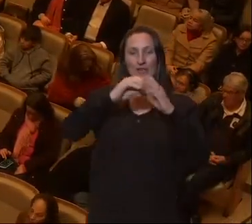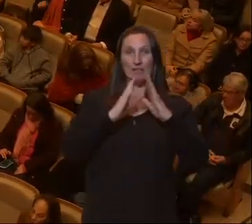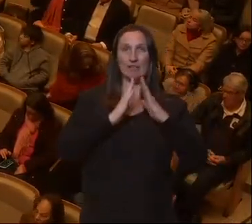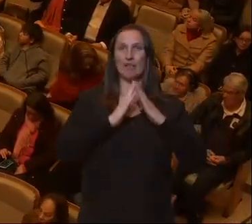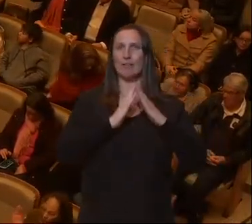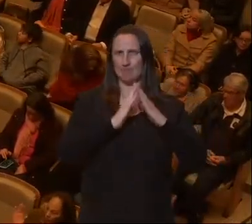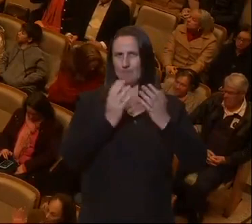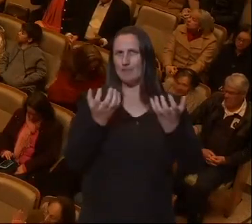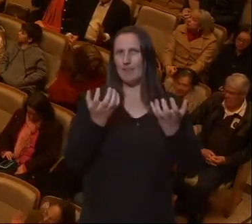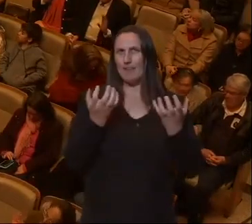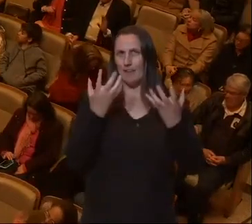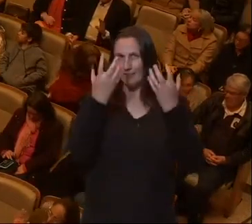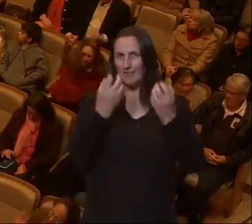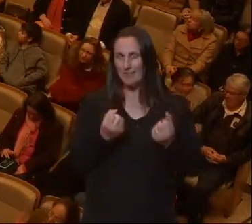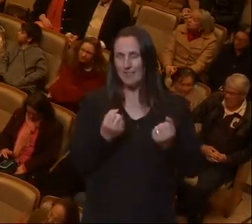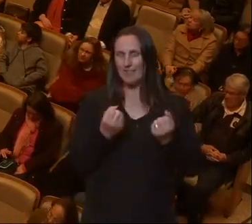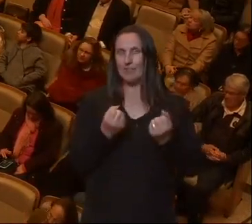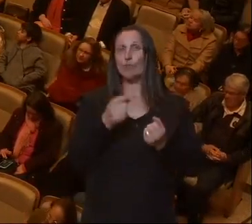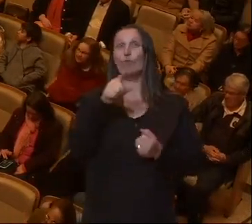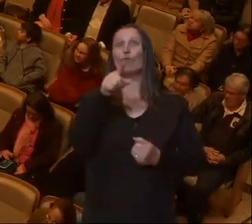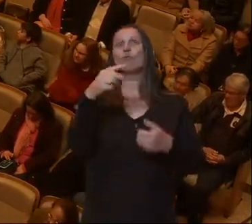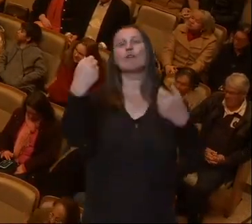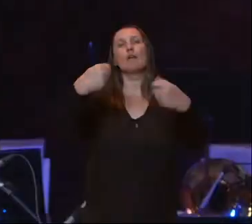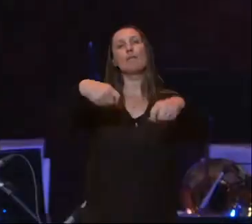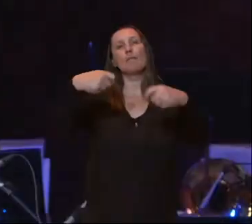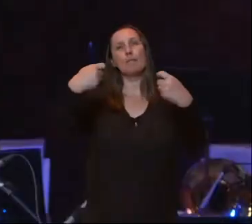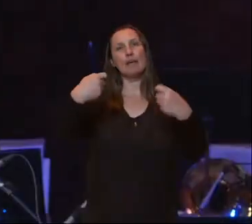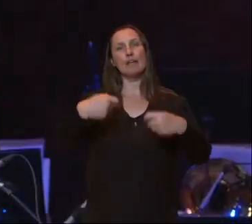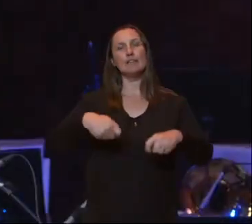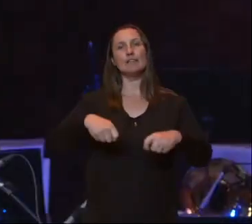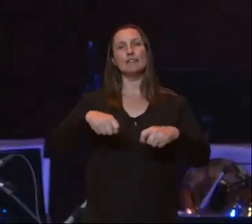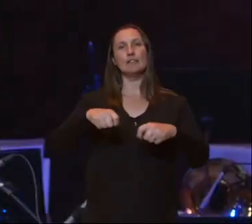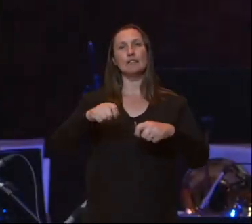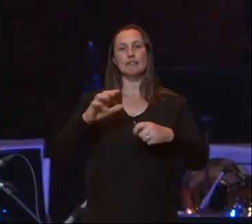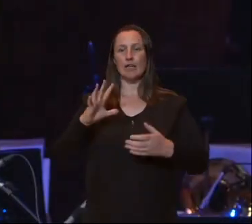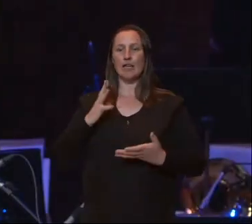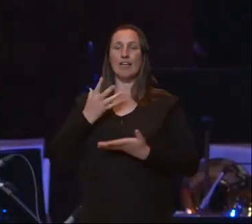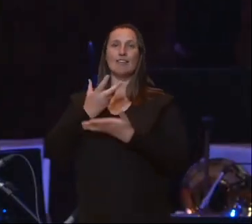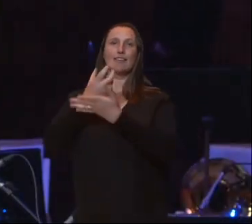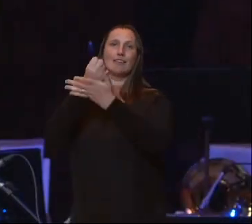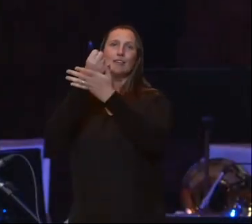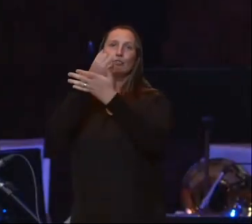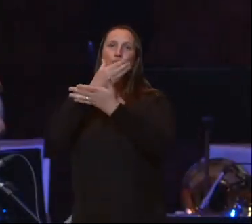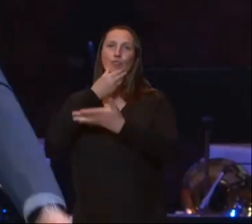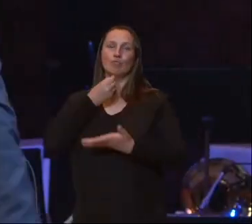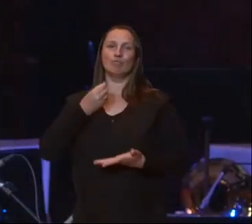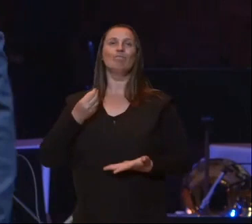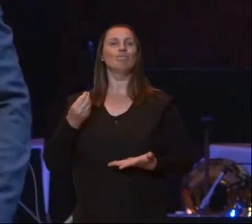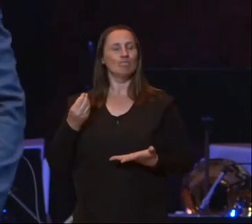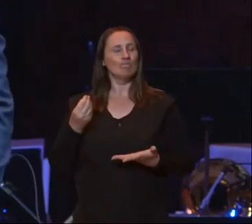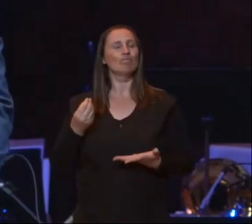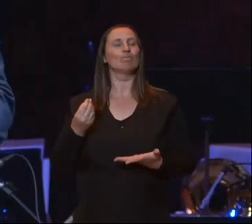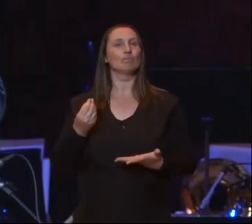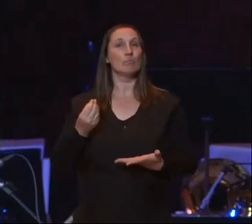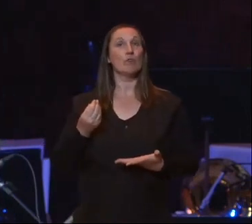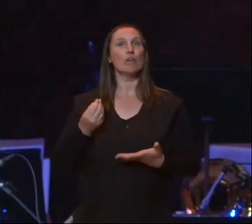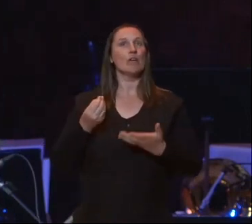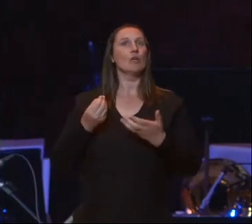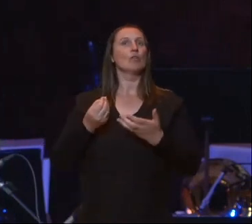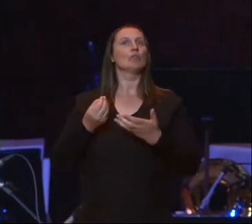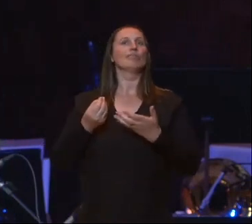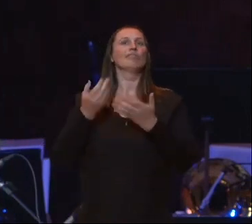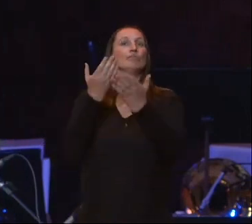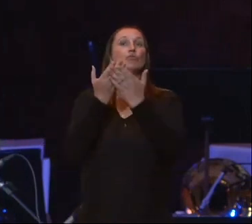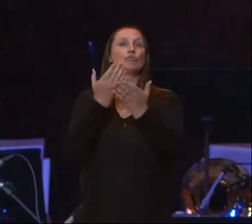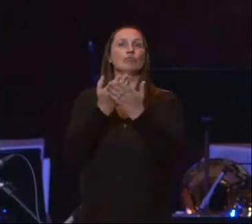isso? Você precisa de um resgatador. E eu quero falar sobre isso e